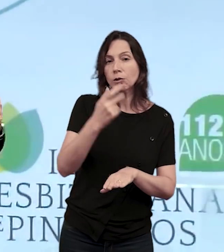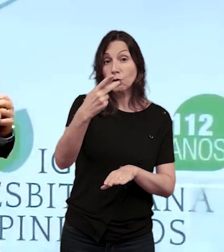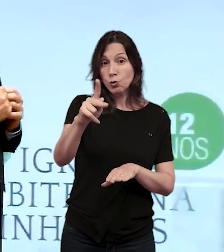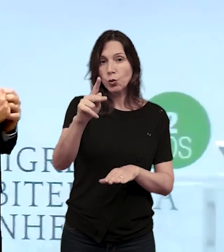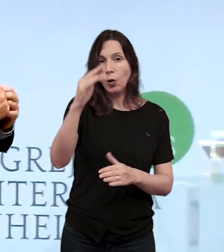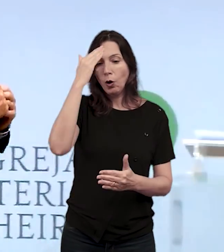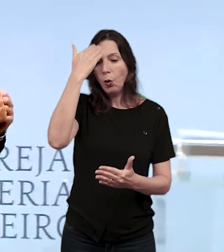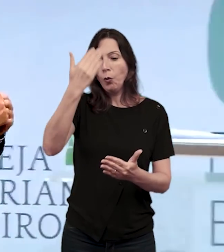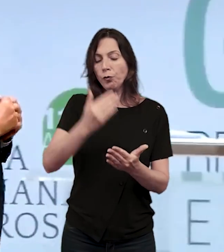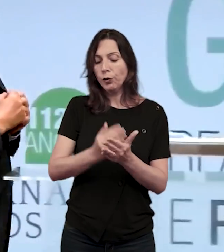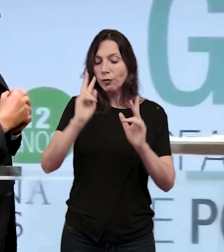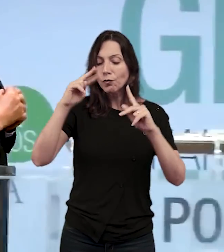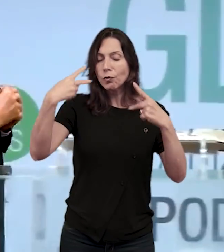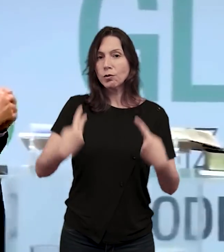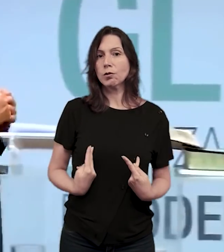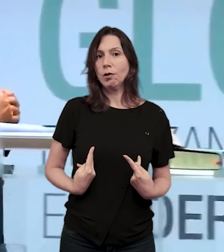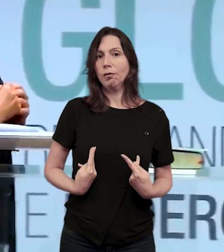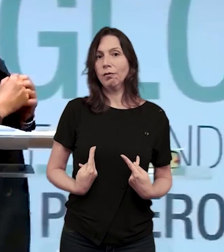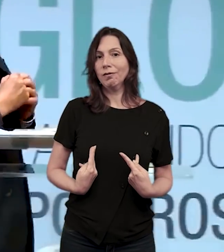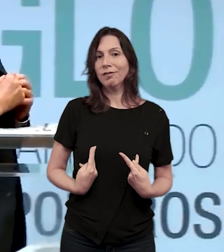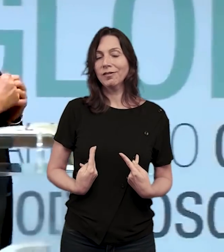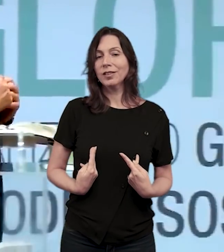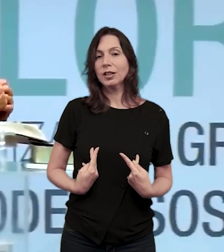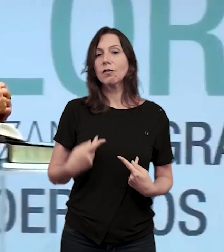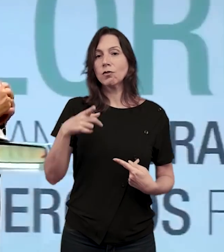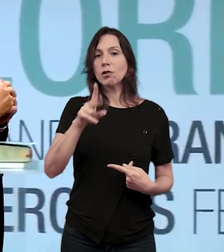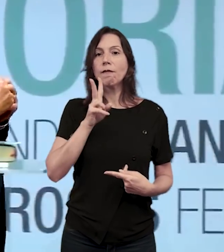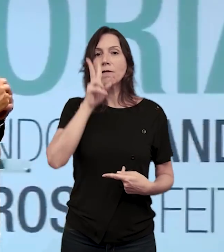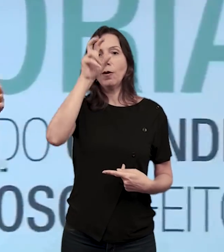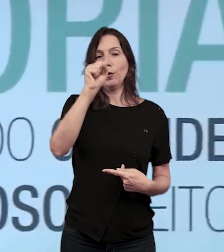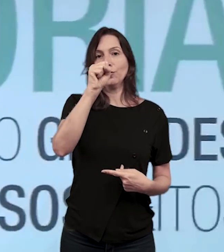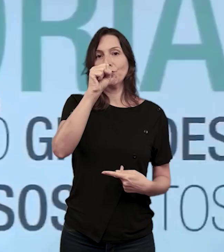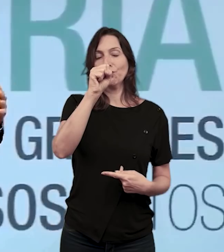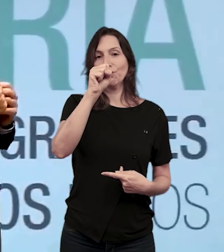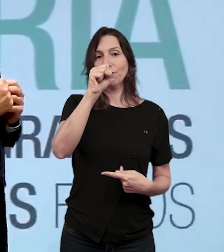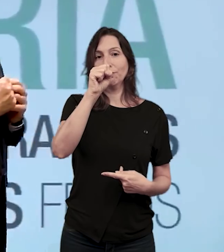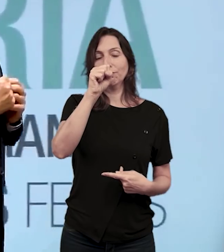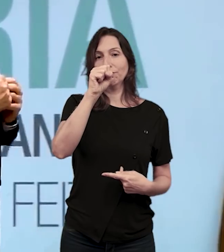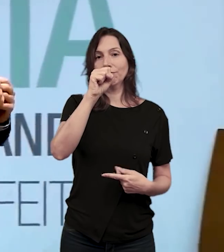confia em você mesmo, você é forte.